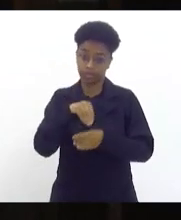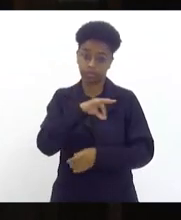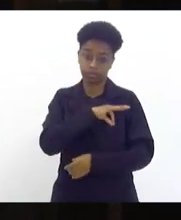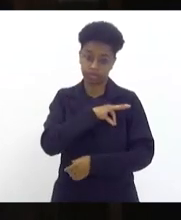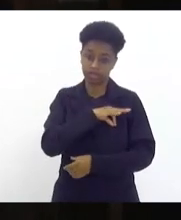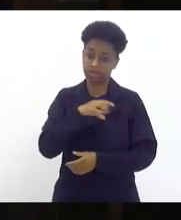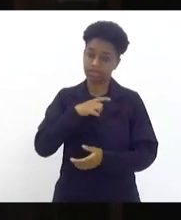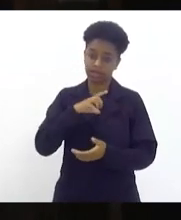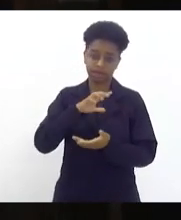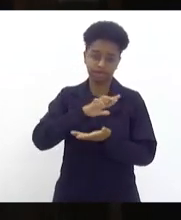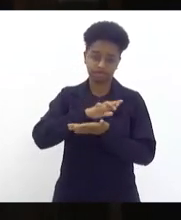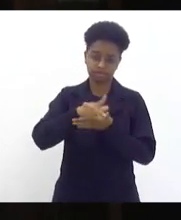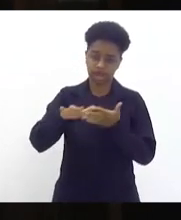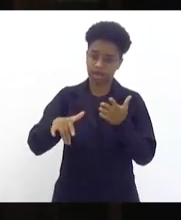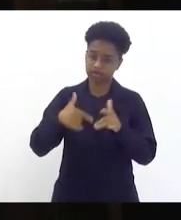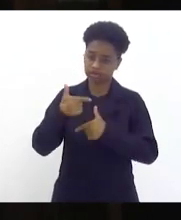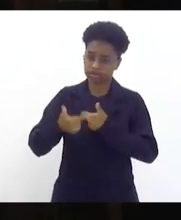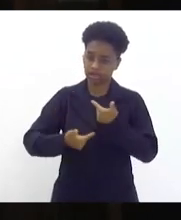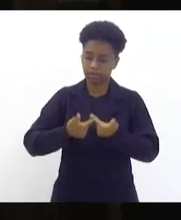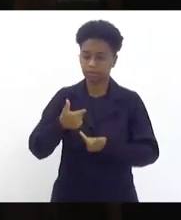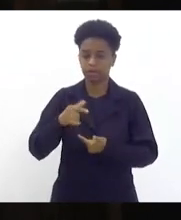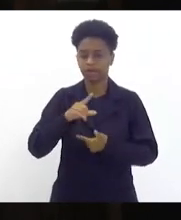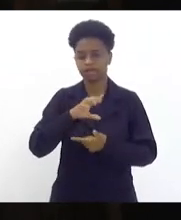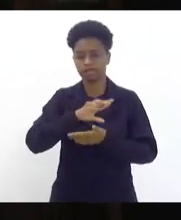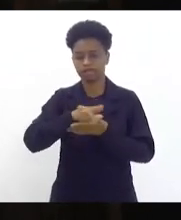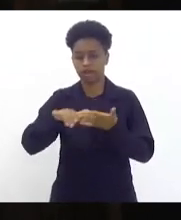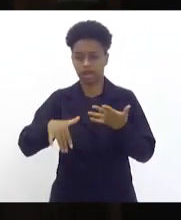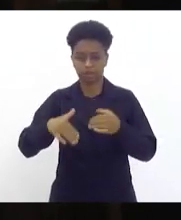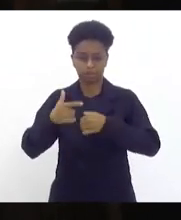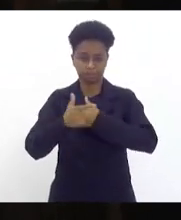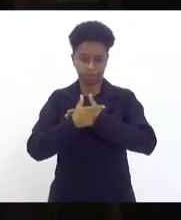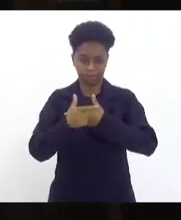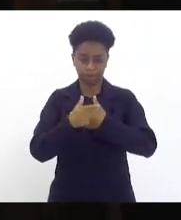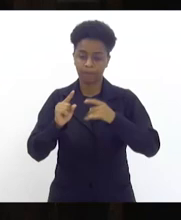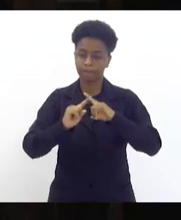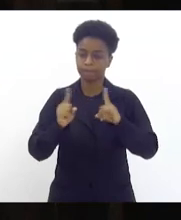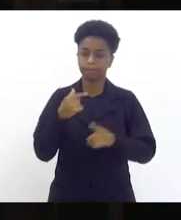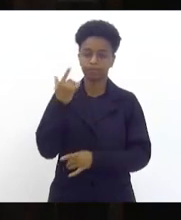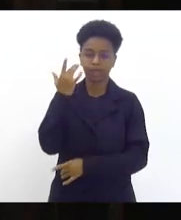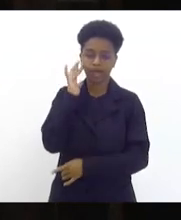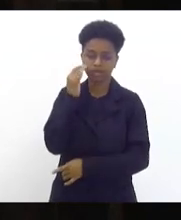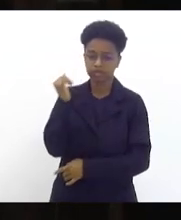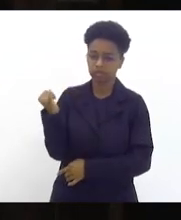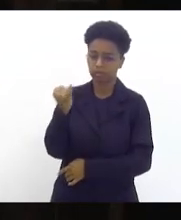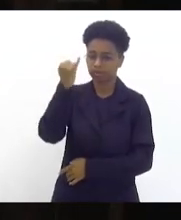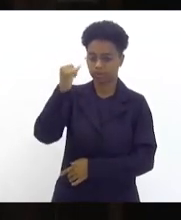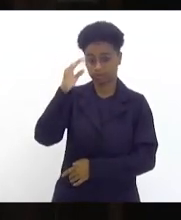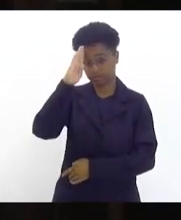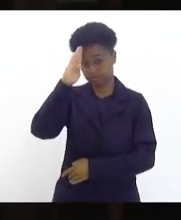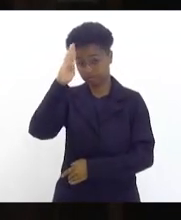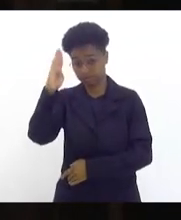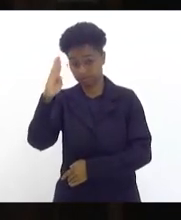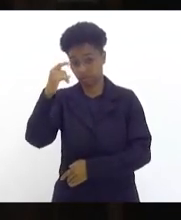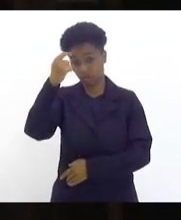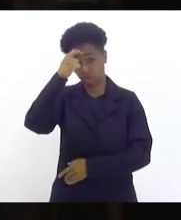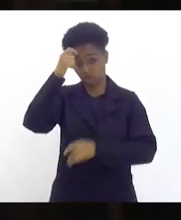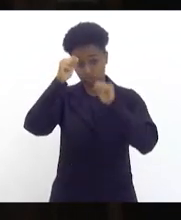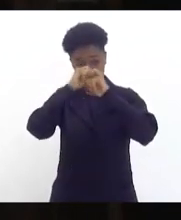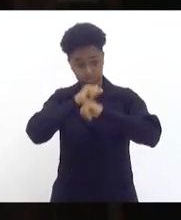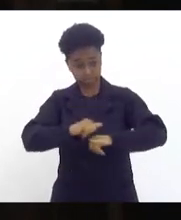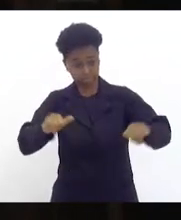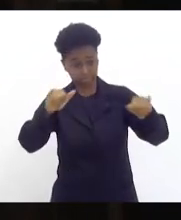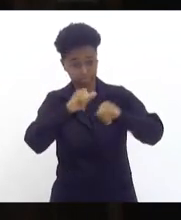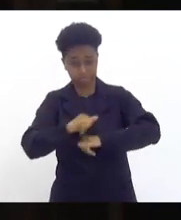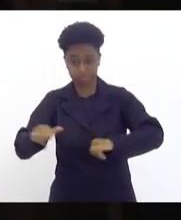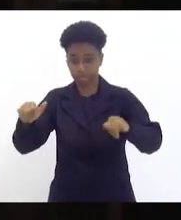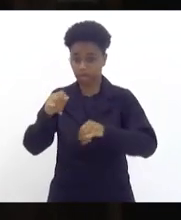nós temos vários trabalhos e várias várias funções acho que é necessário principalmente conscientizar a